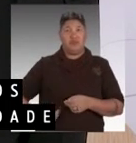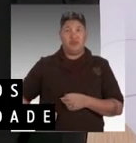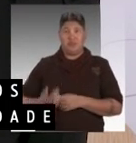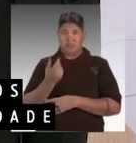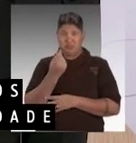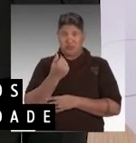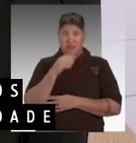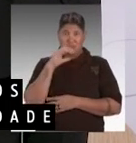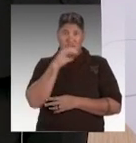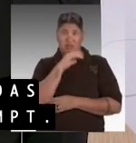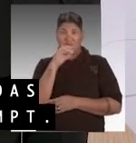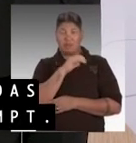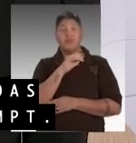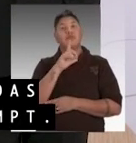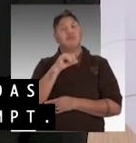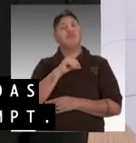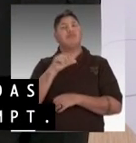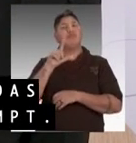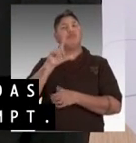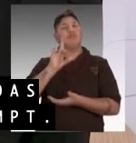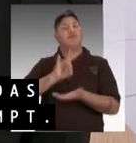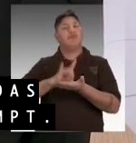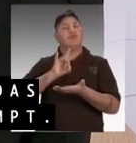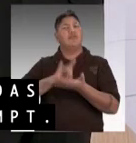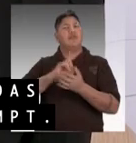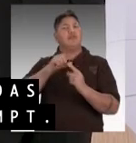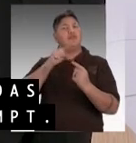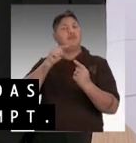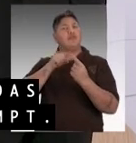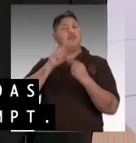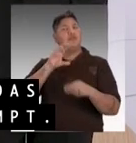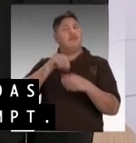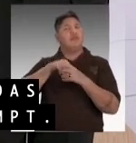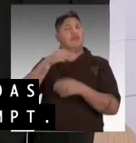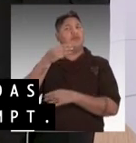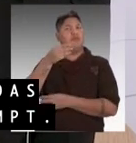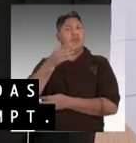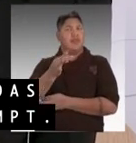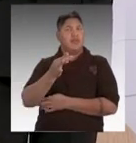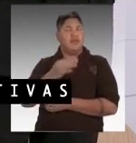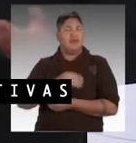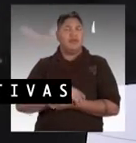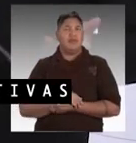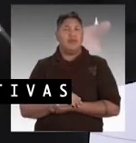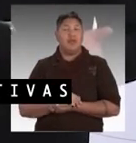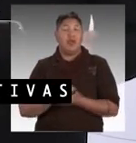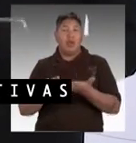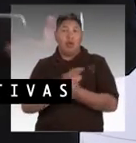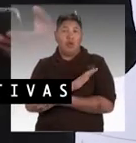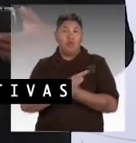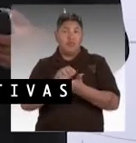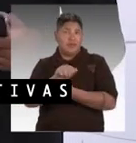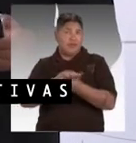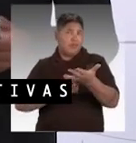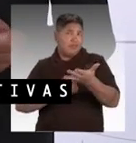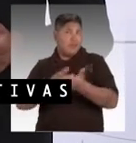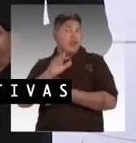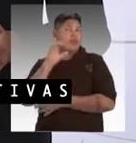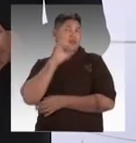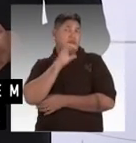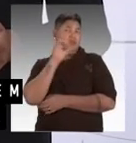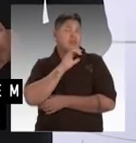públicos e a celeridade tem se tornado uma das missões internas do MPT. Algumas dessas